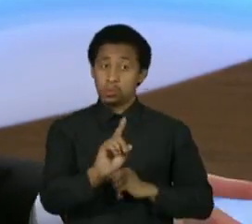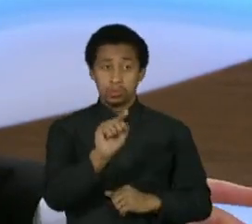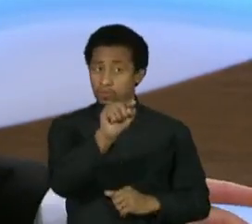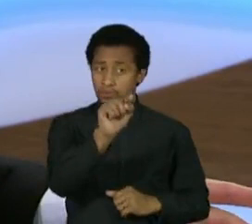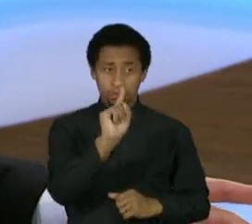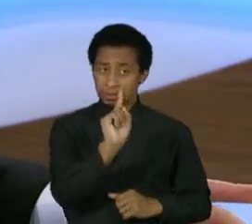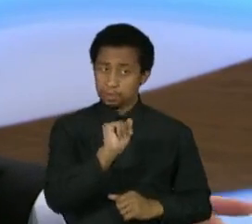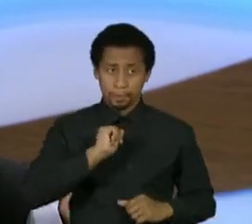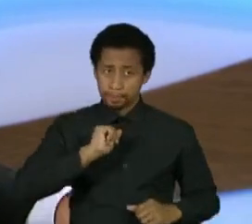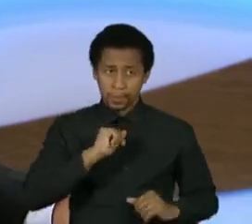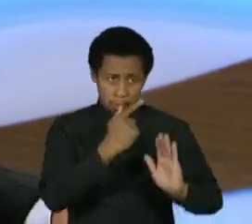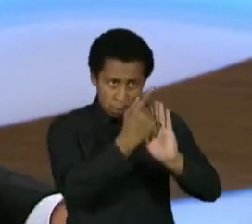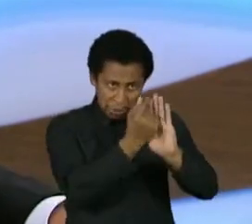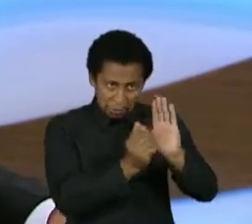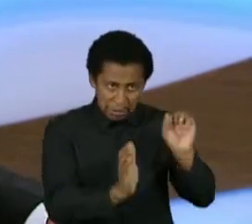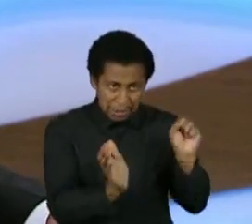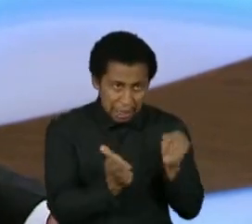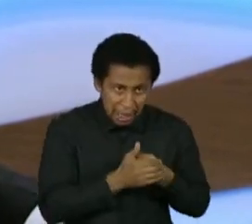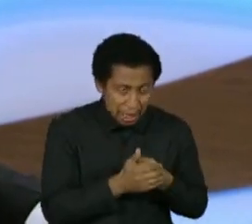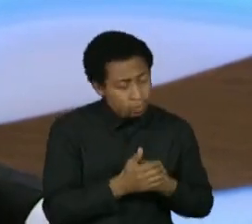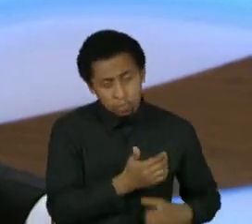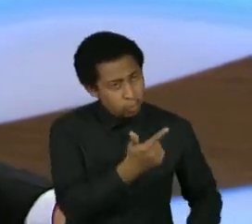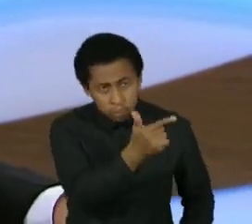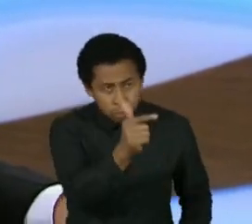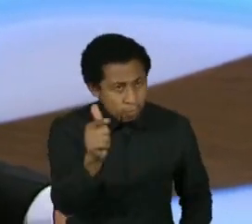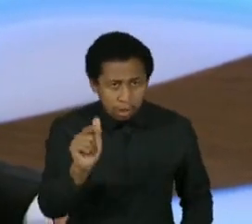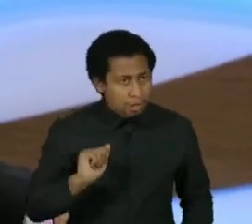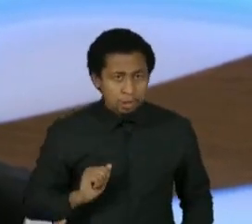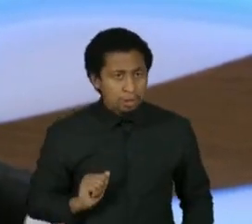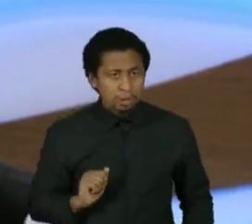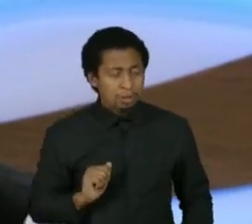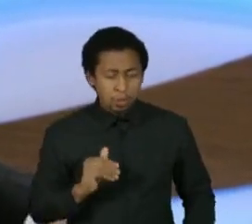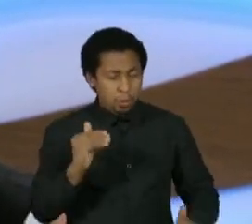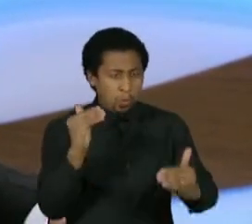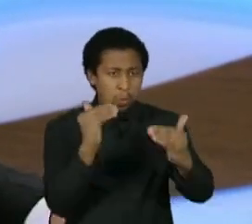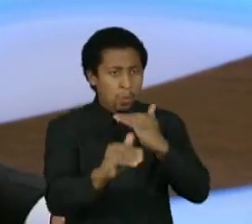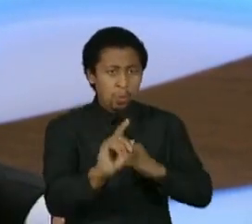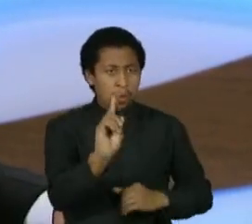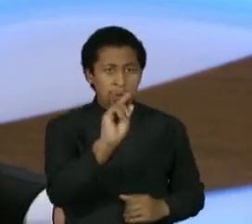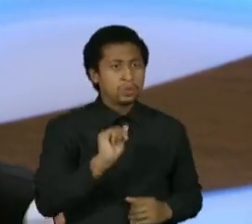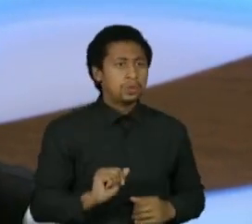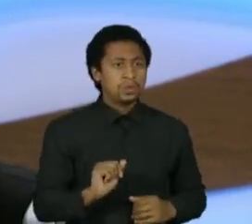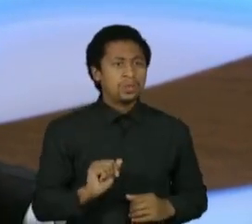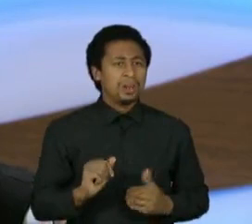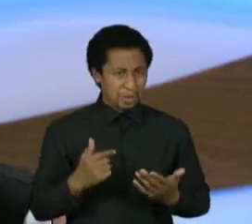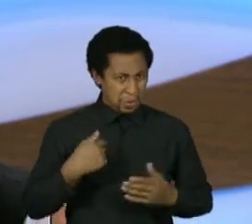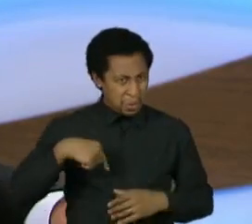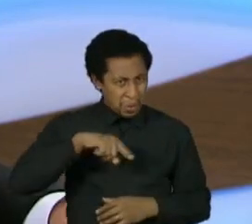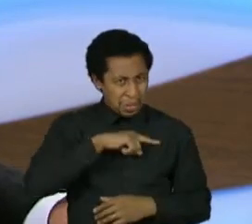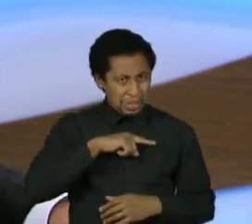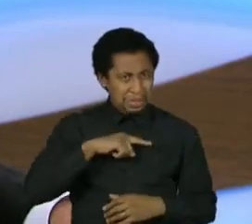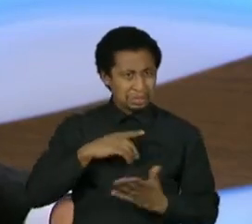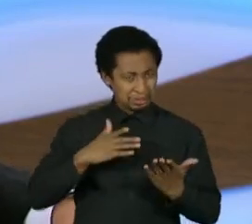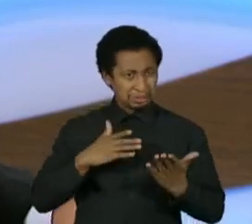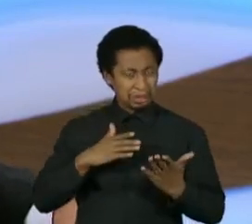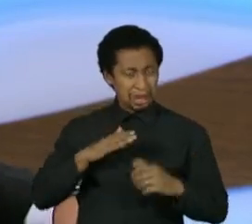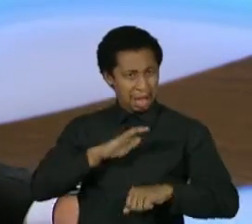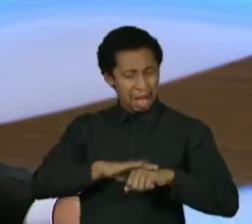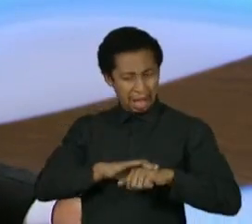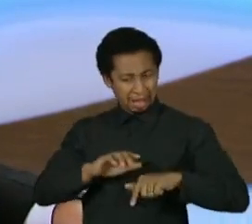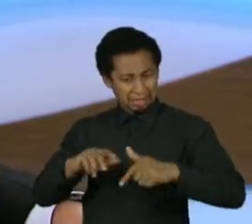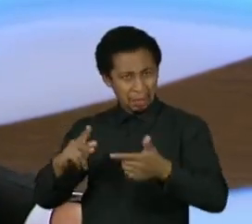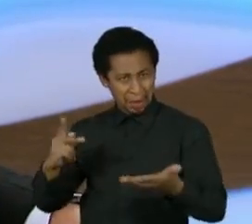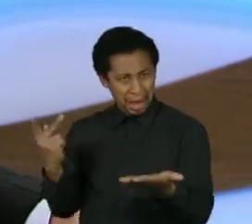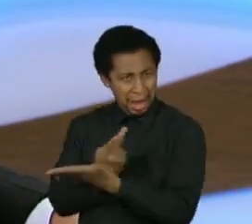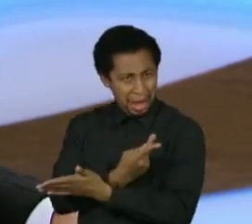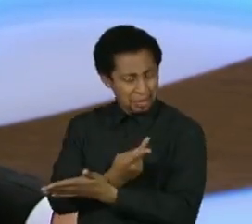secreto, embora isso respeite a sua manifestação. E segundo, que absolutamente não houve descumprimento algum por parte do Congresso Nacional, isso jamais passaria